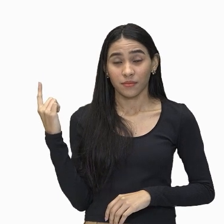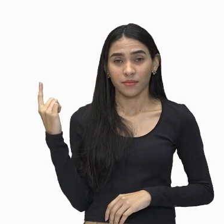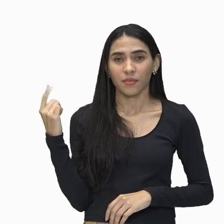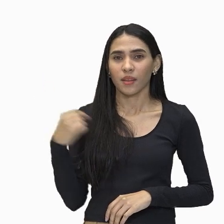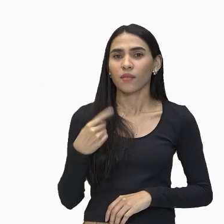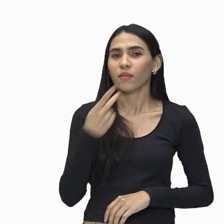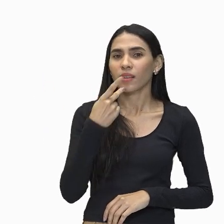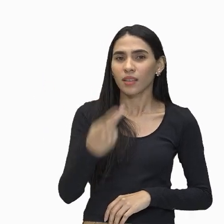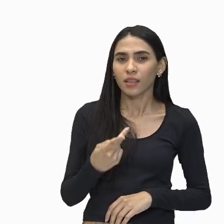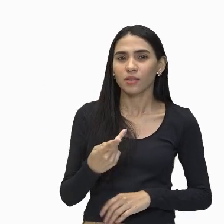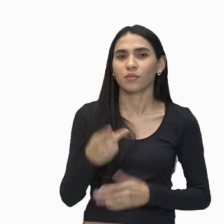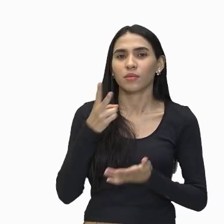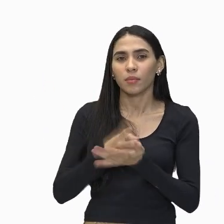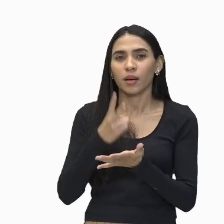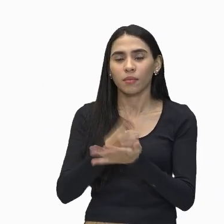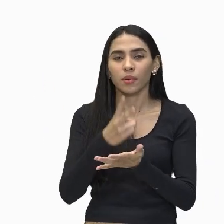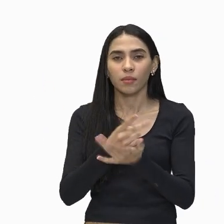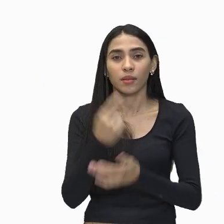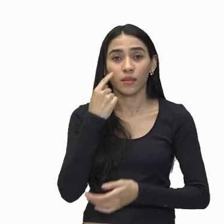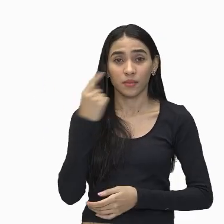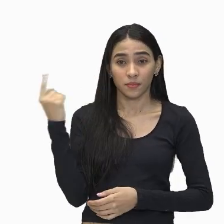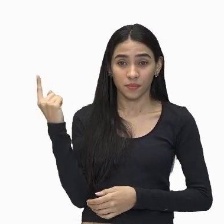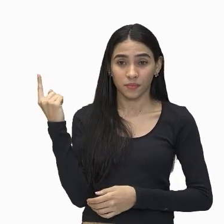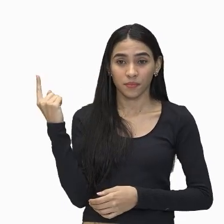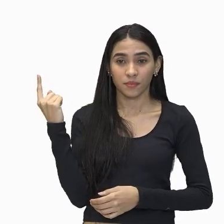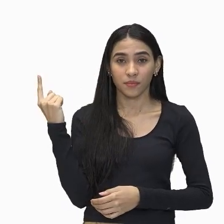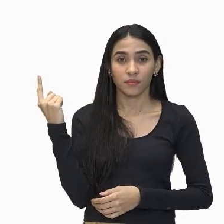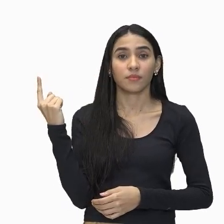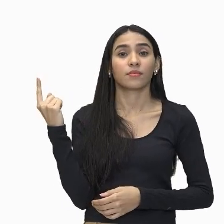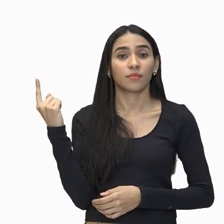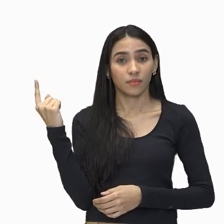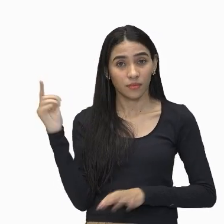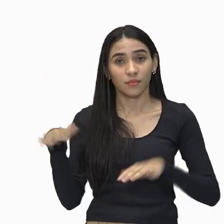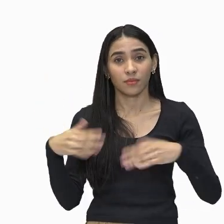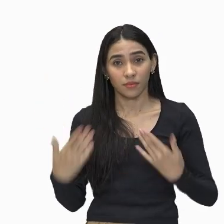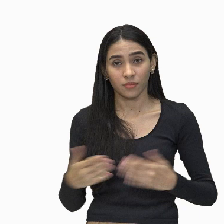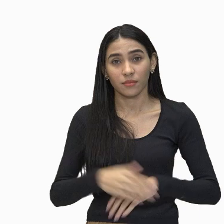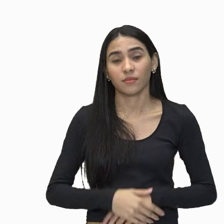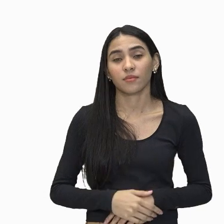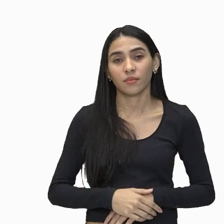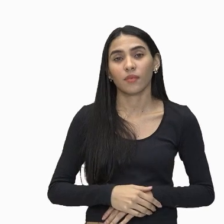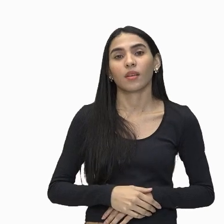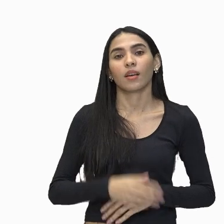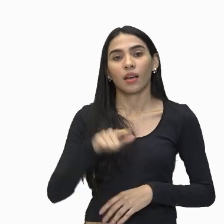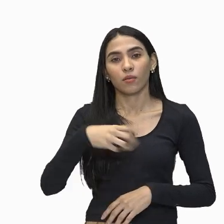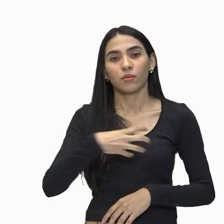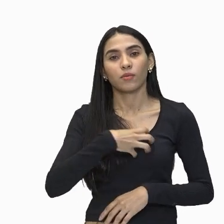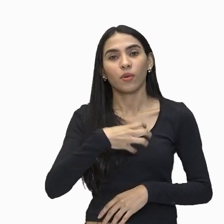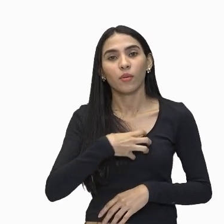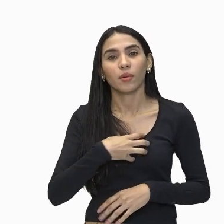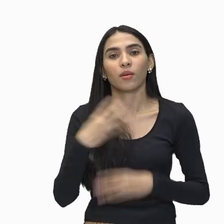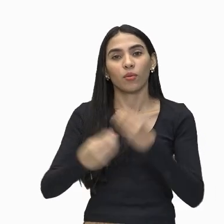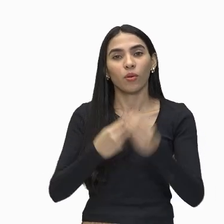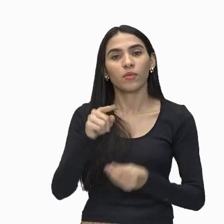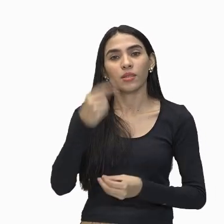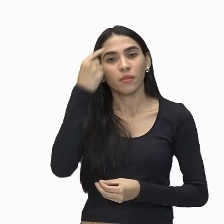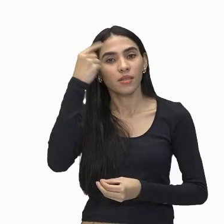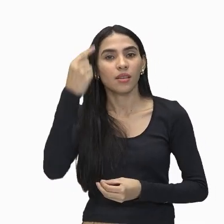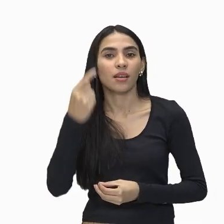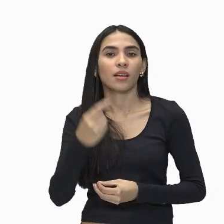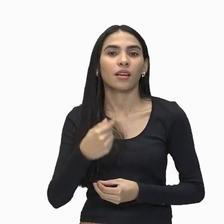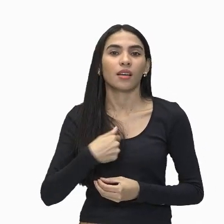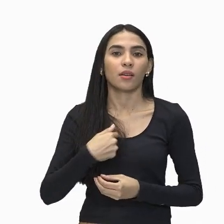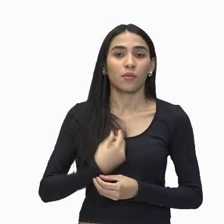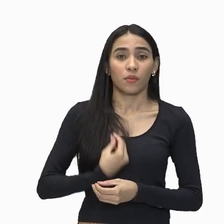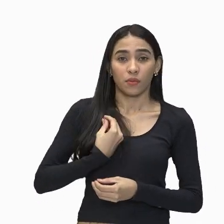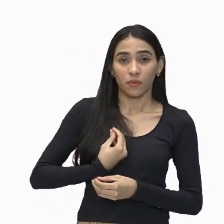falando a aula toda dessa questão da angústia? Pois é, então a angústia é justamente isso daí, né? Eu vivo